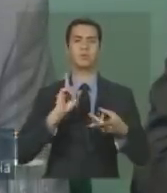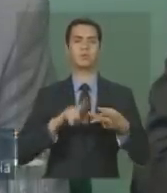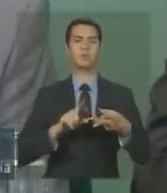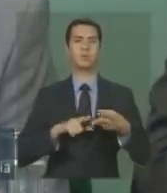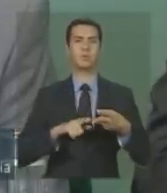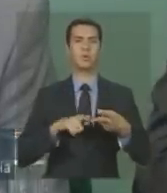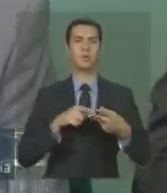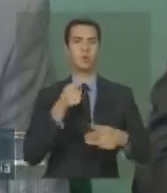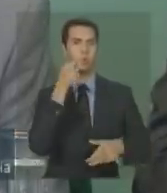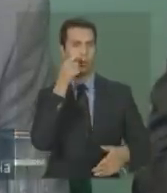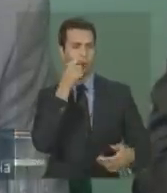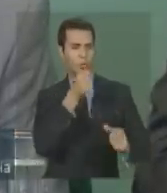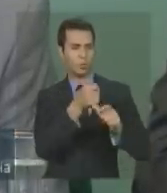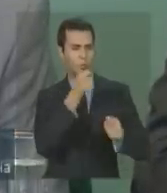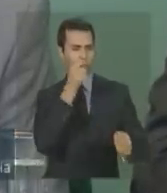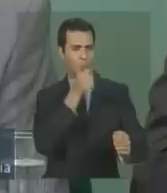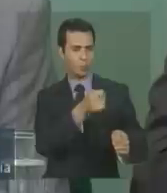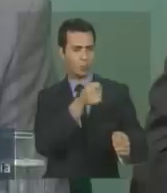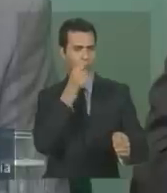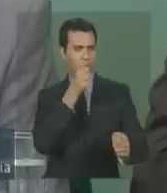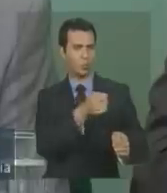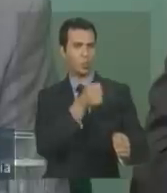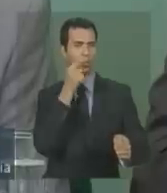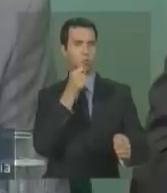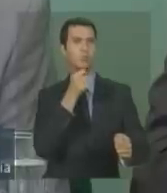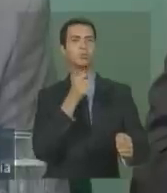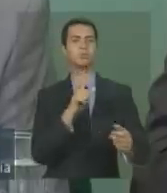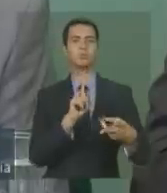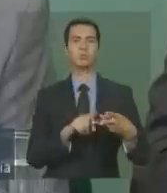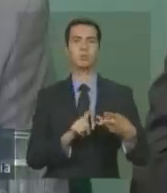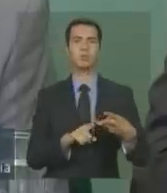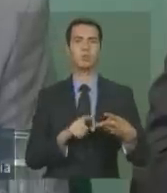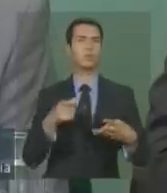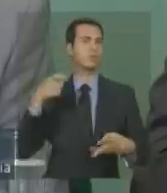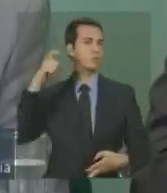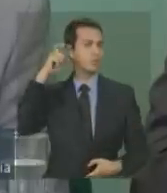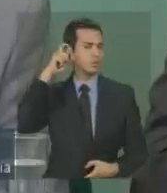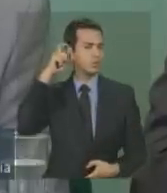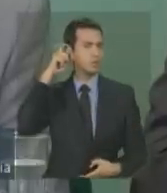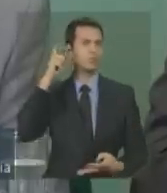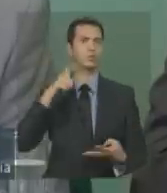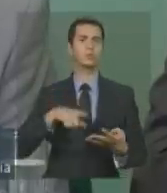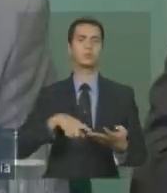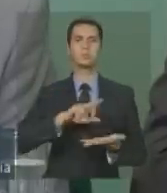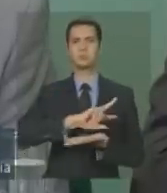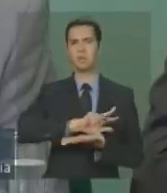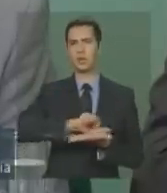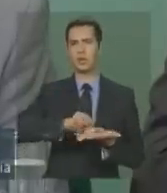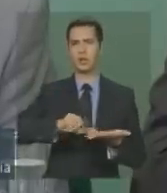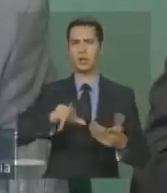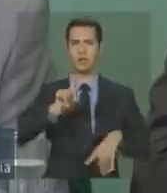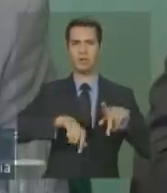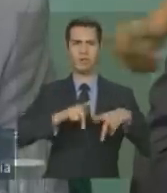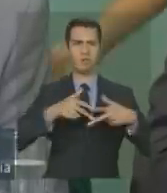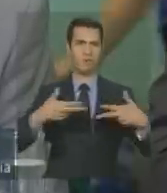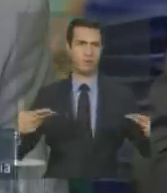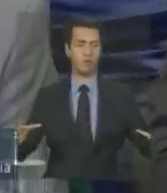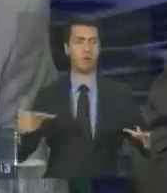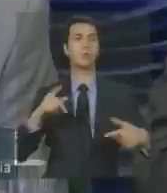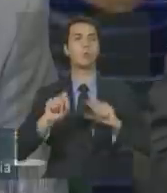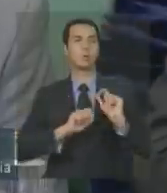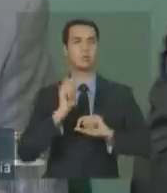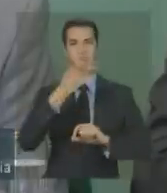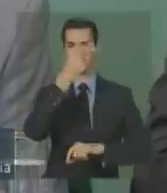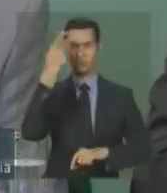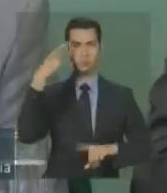não é de de grande resolução aparelho auditivo é uma são uma série de produtos que naturalmente uma pessoa com deficiência